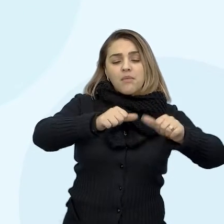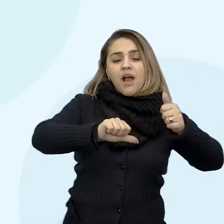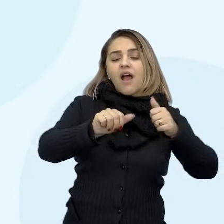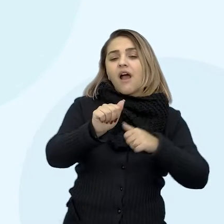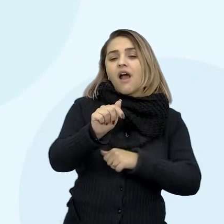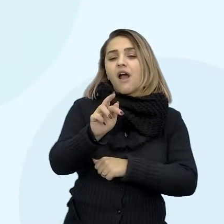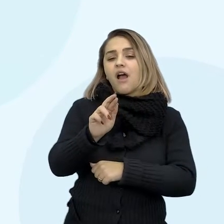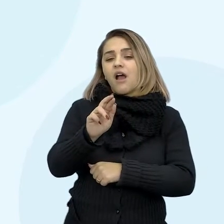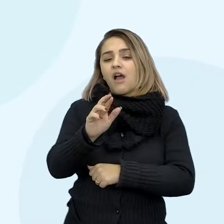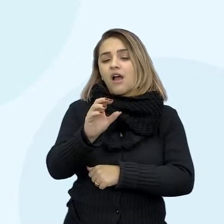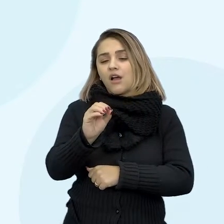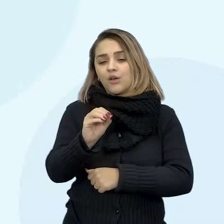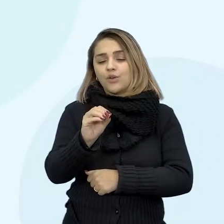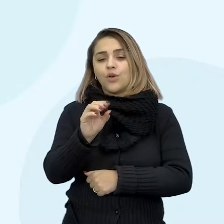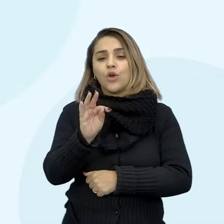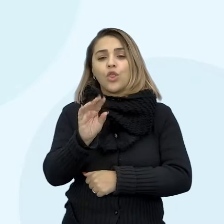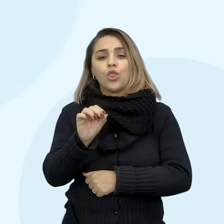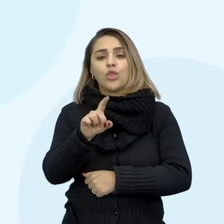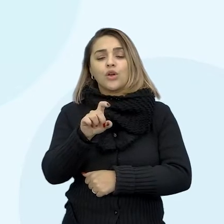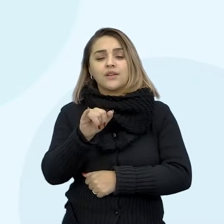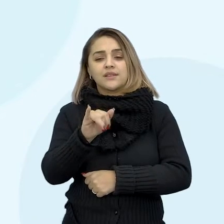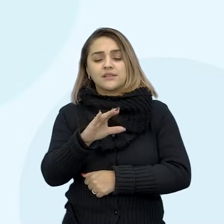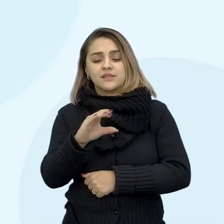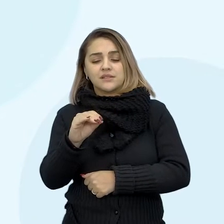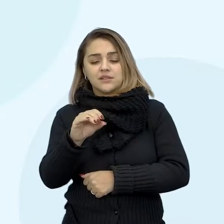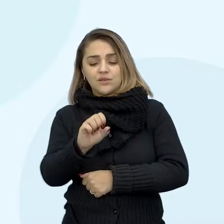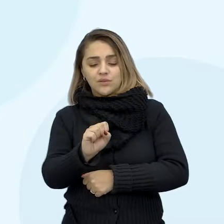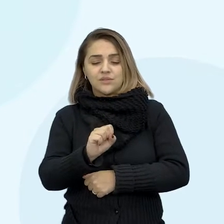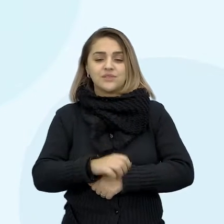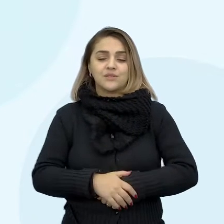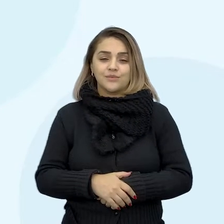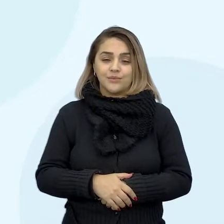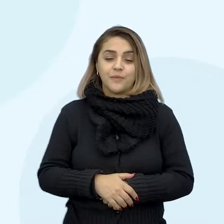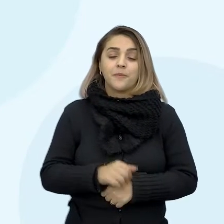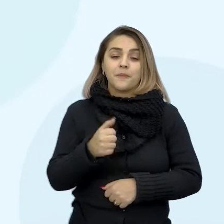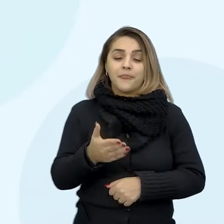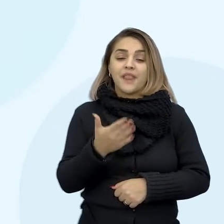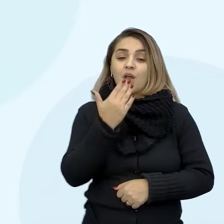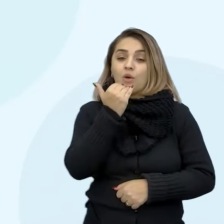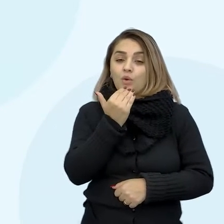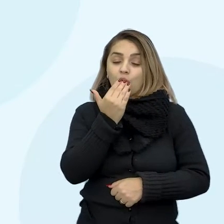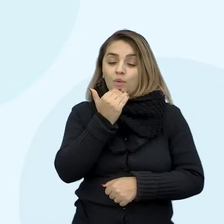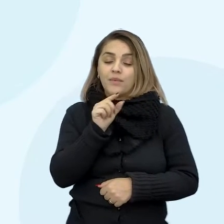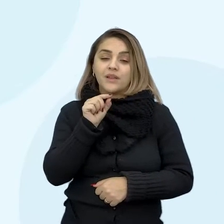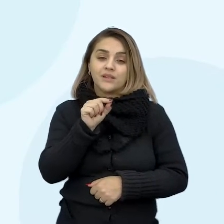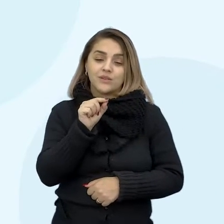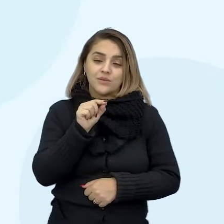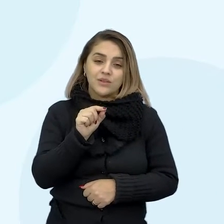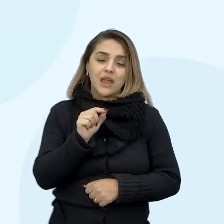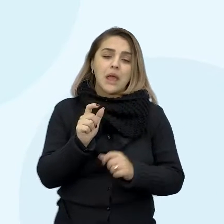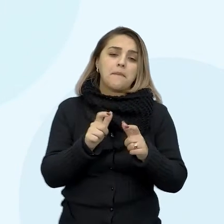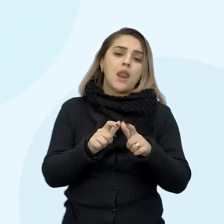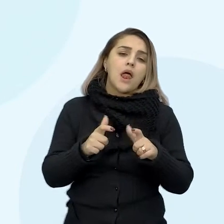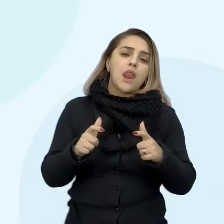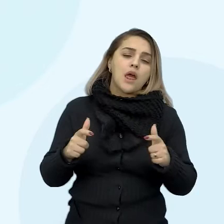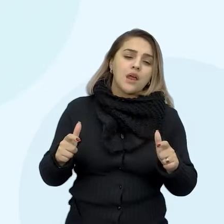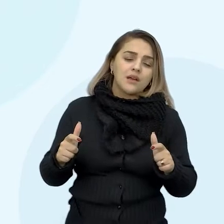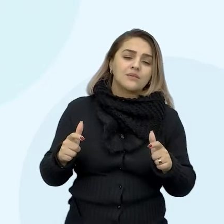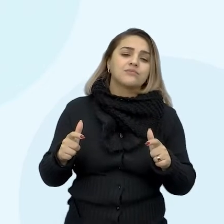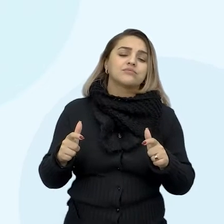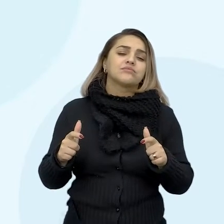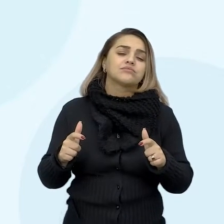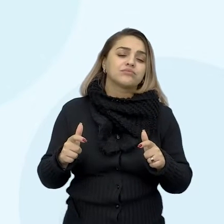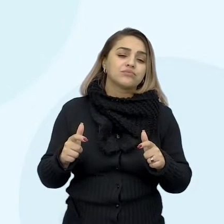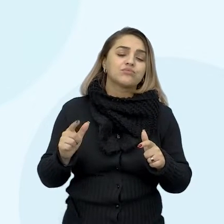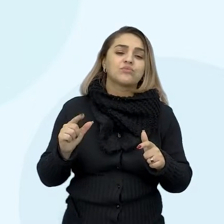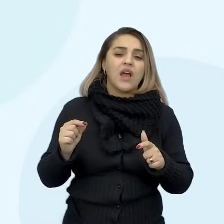são caracterizadas por minifúndios. Então esses alimentos acabam sendo, na grande maioria das